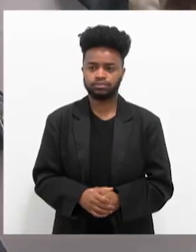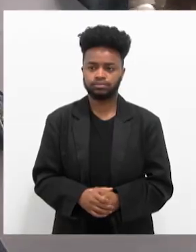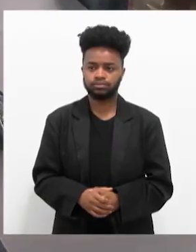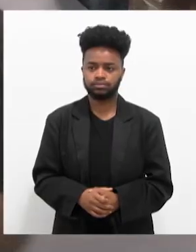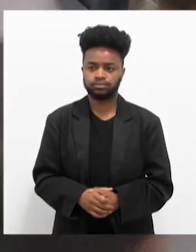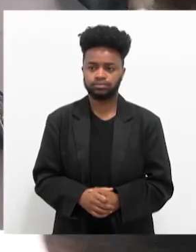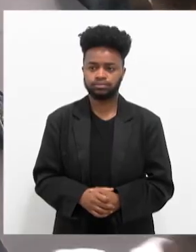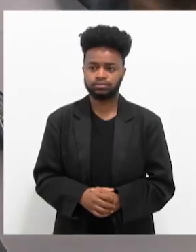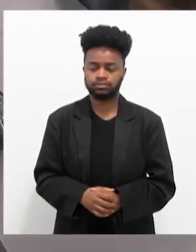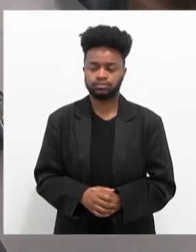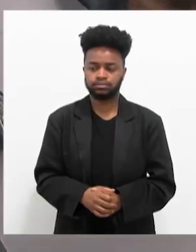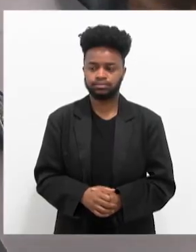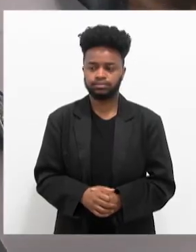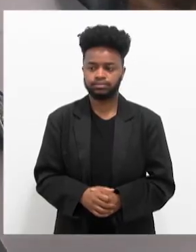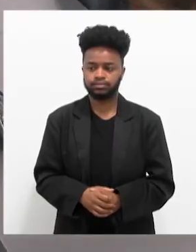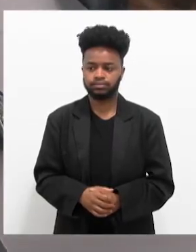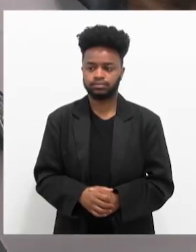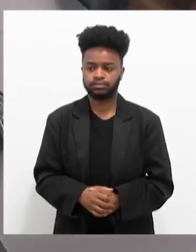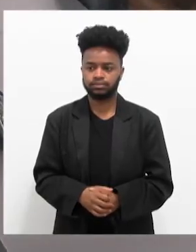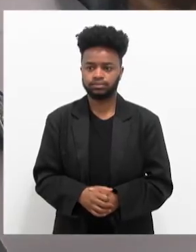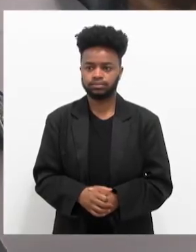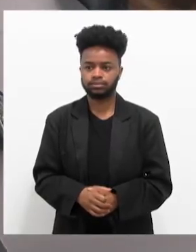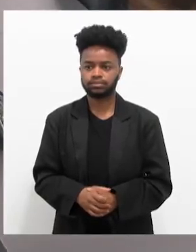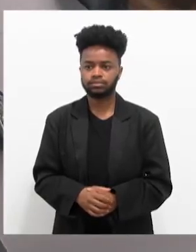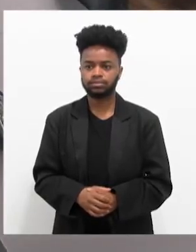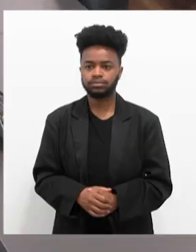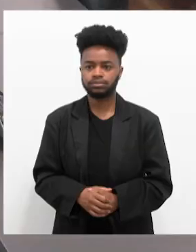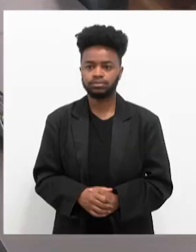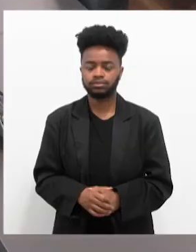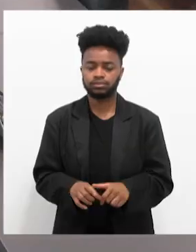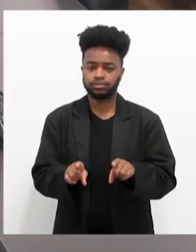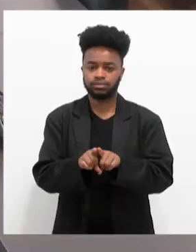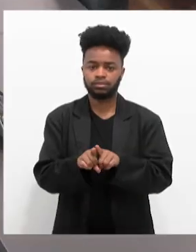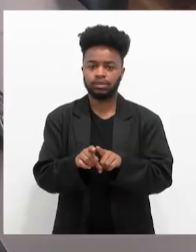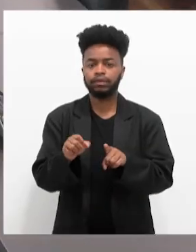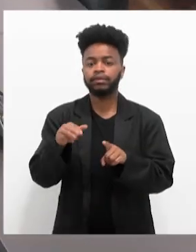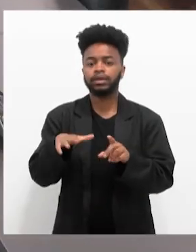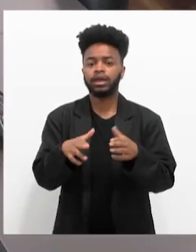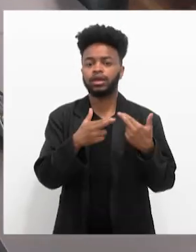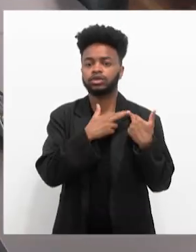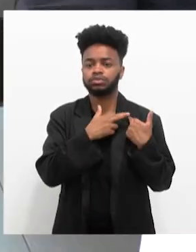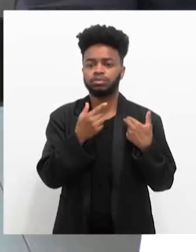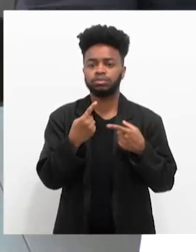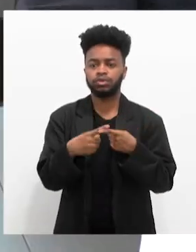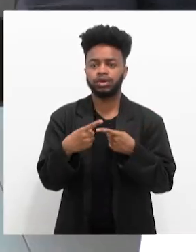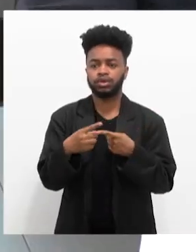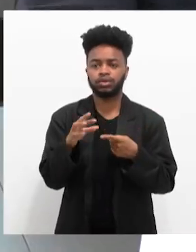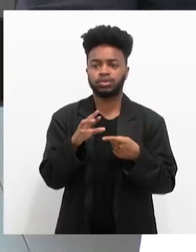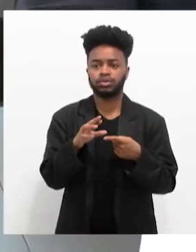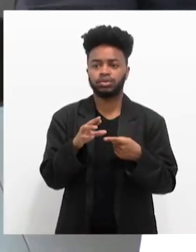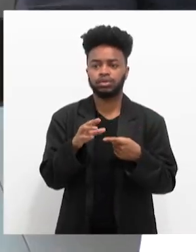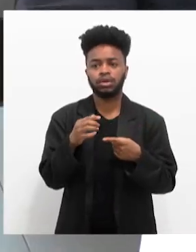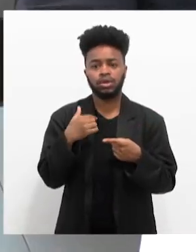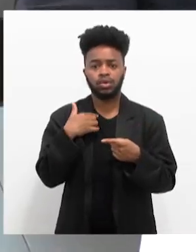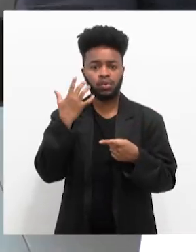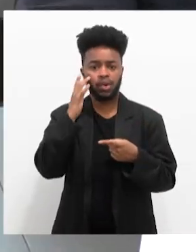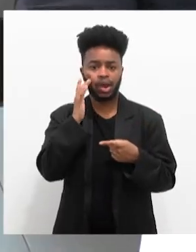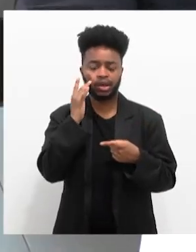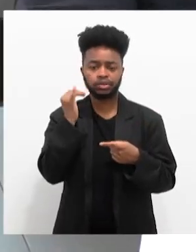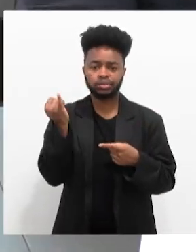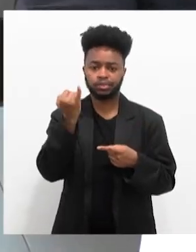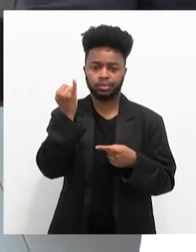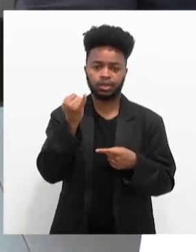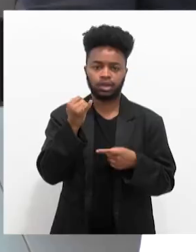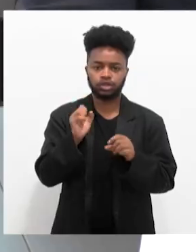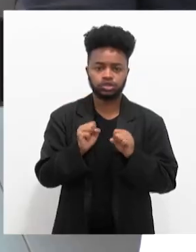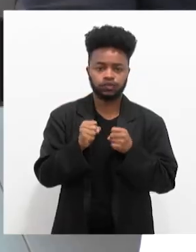Mas E, aí, assim, e também a competência, né? Aí você está eu acho que ainda invadindo que a haja um competência. esforço de querer A salvar,